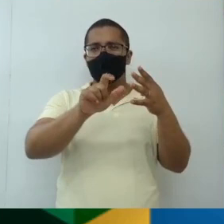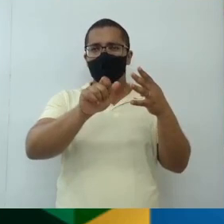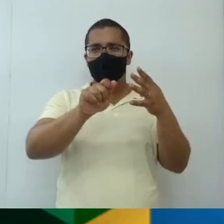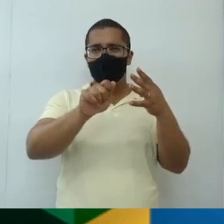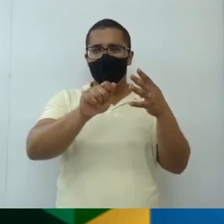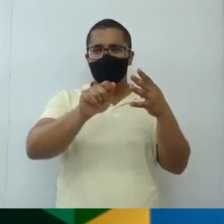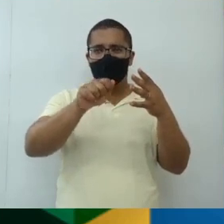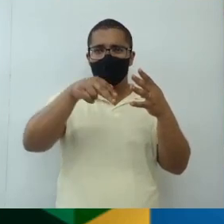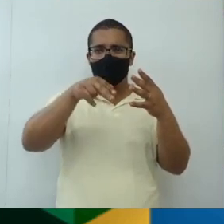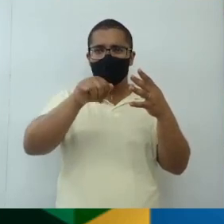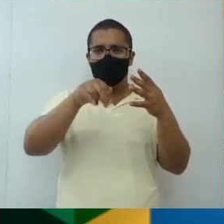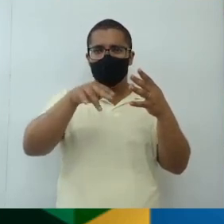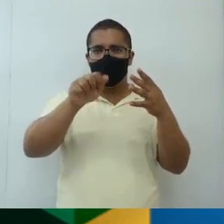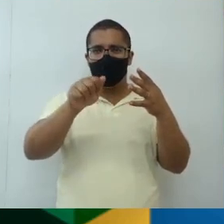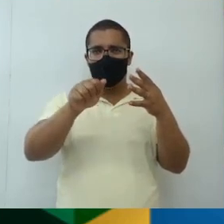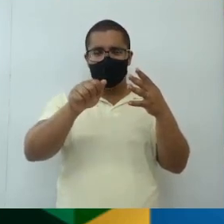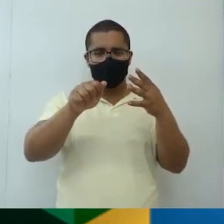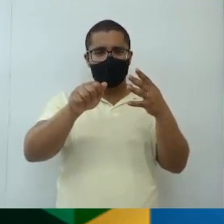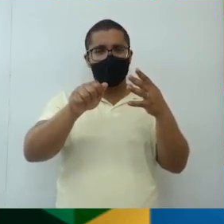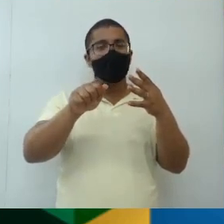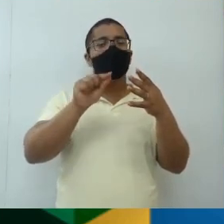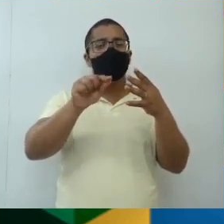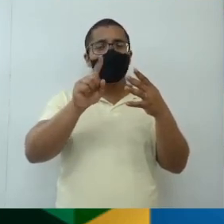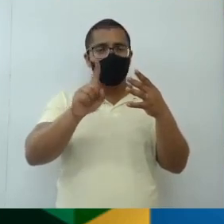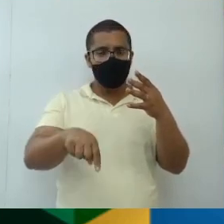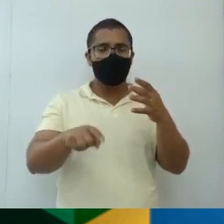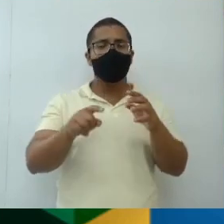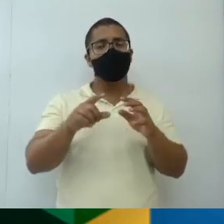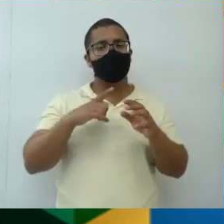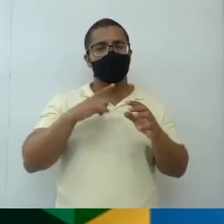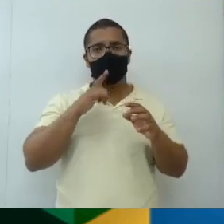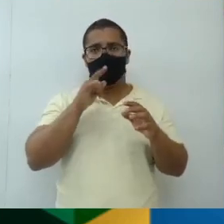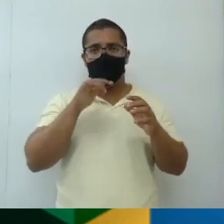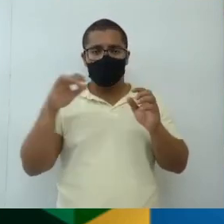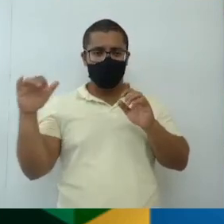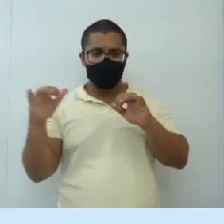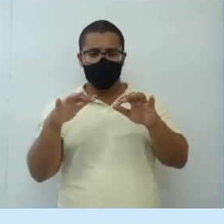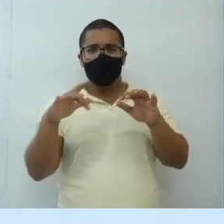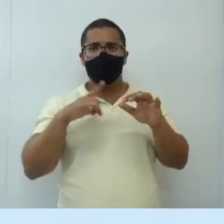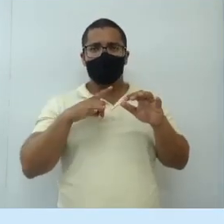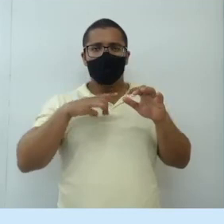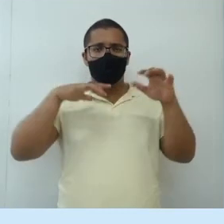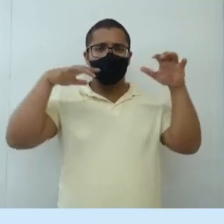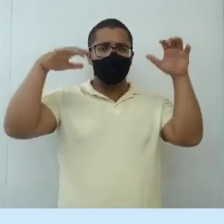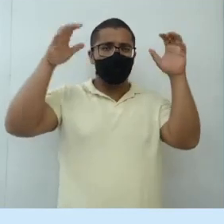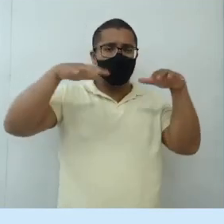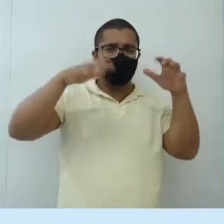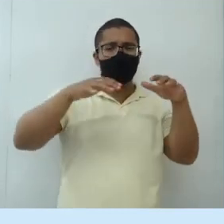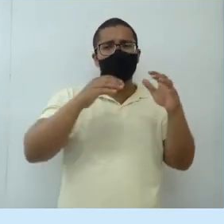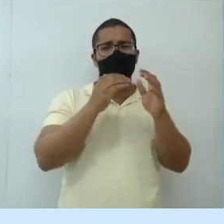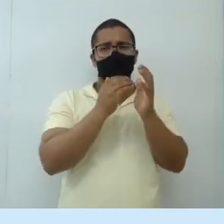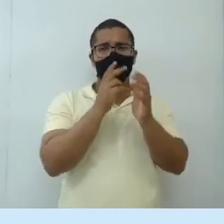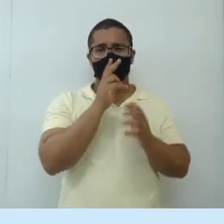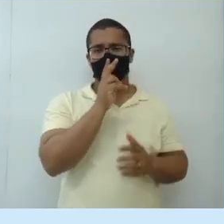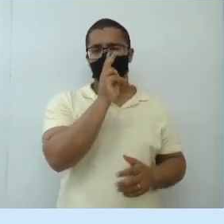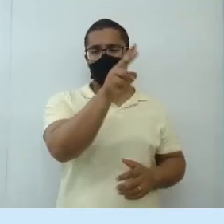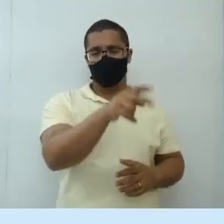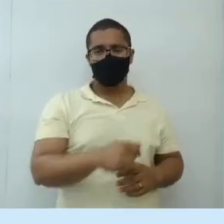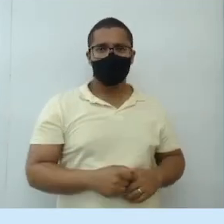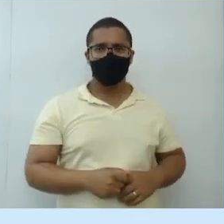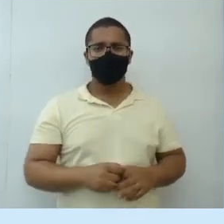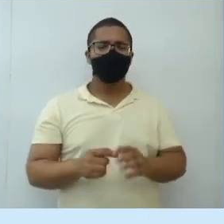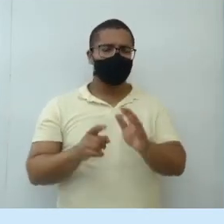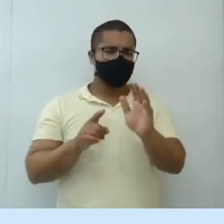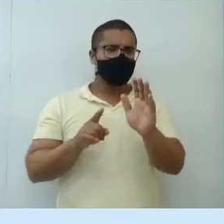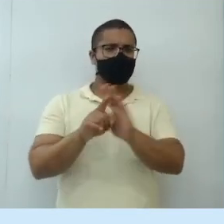média da grave não são pacíficas fatorial pode acarretar o excesso de precipitação então a questão é qual